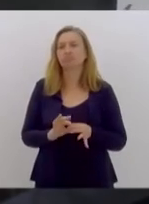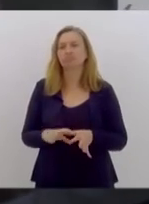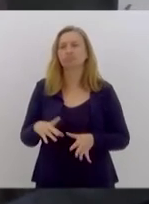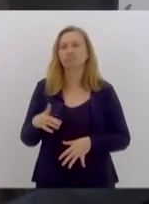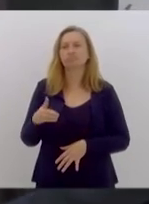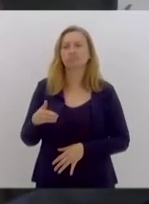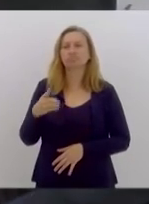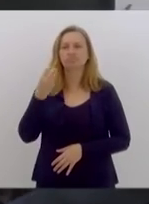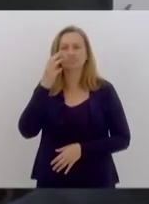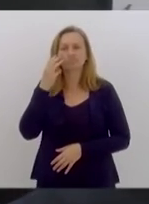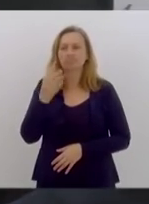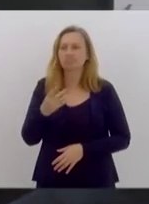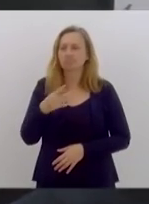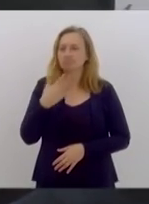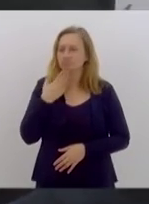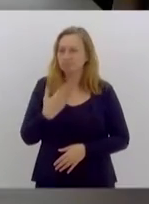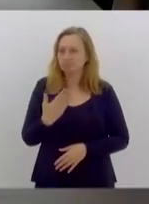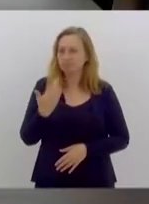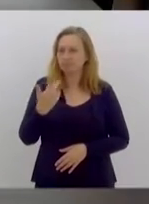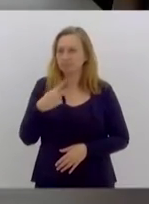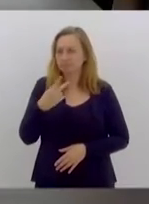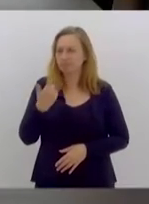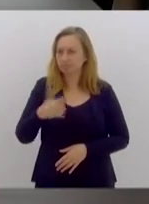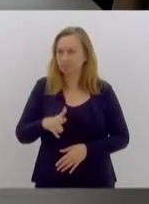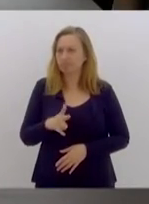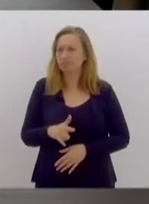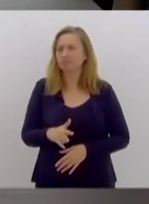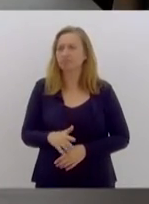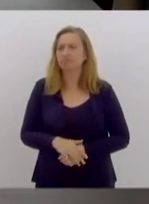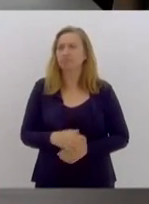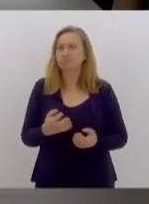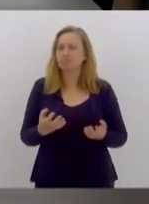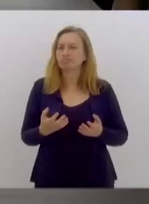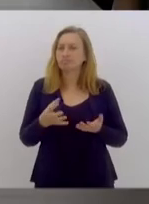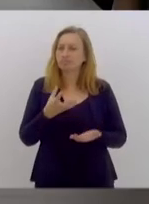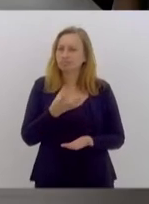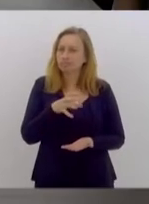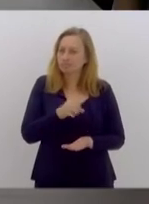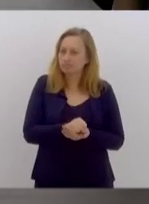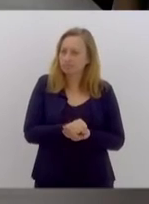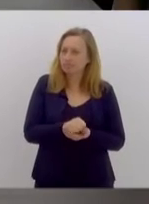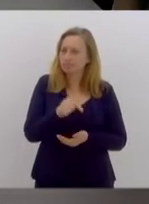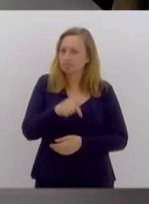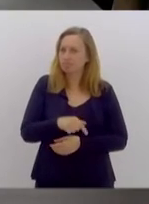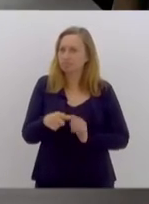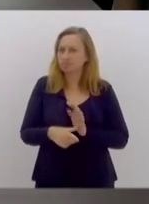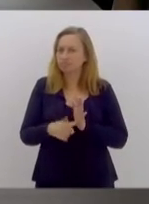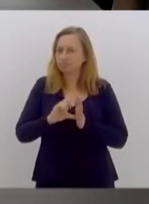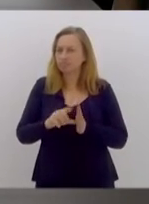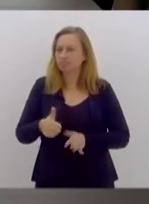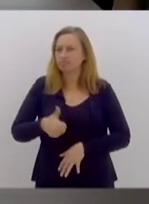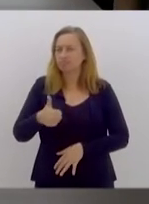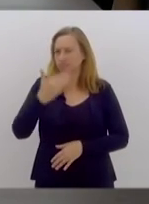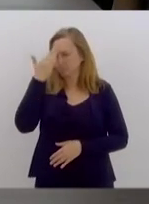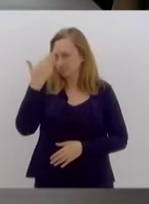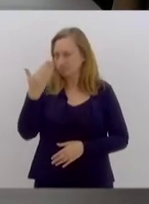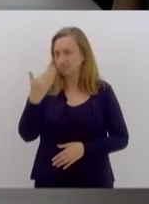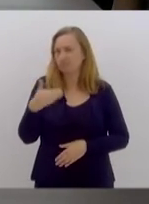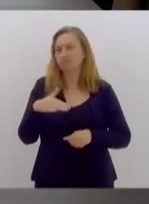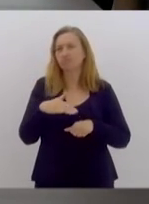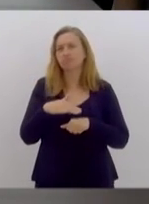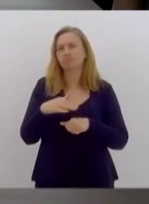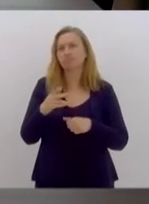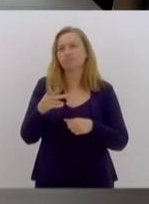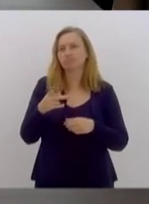eu pedi para falar novamente pessoal porque eu queria fazer alguns registros aqui antes primeiro agradecer essa rodada de